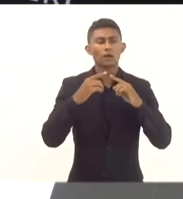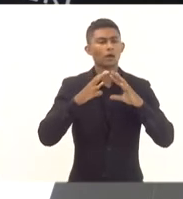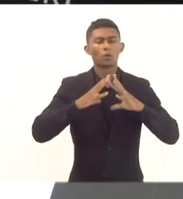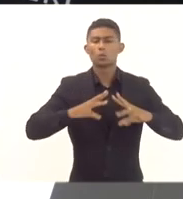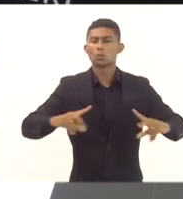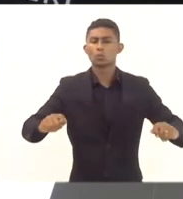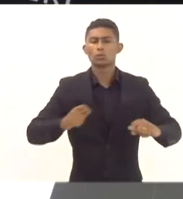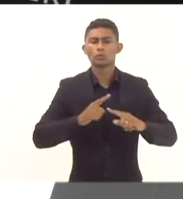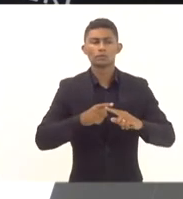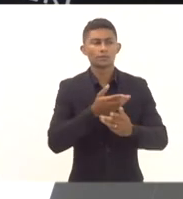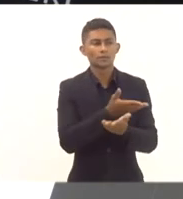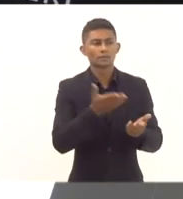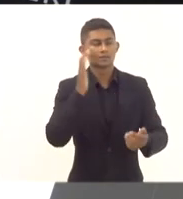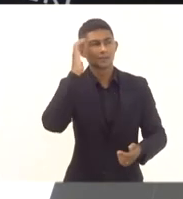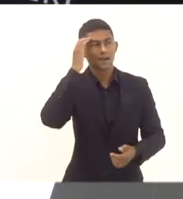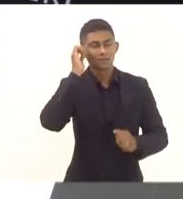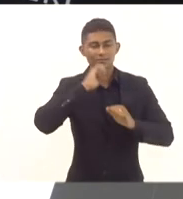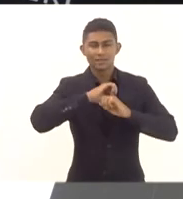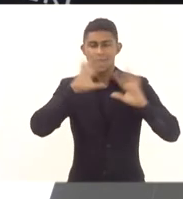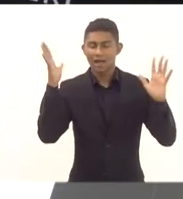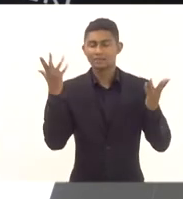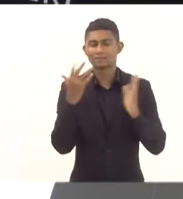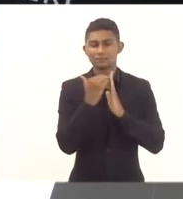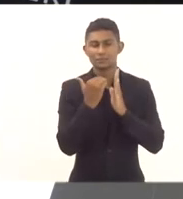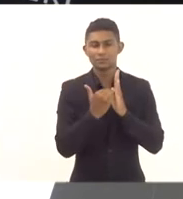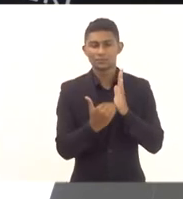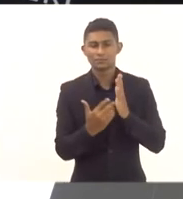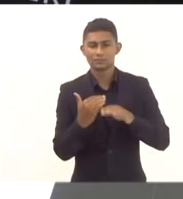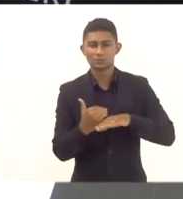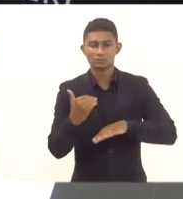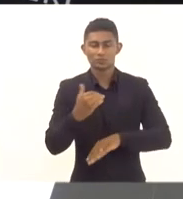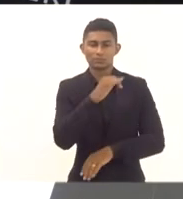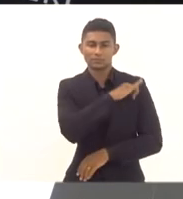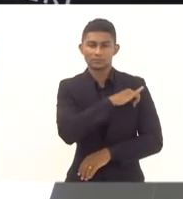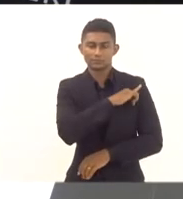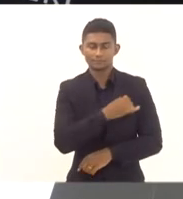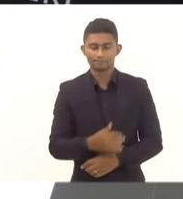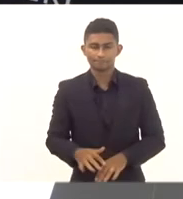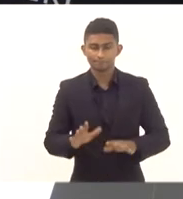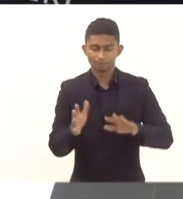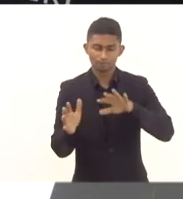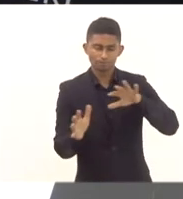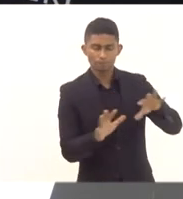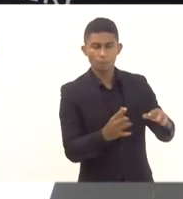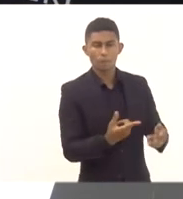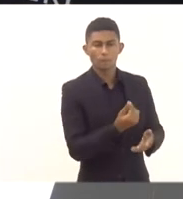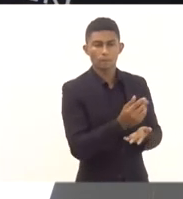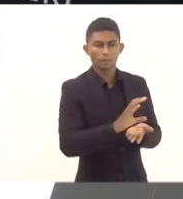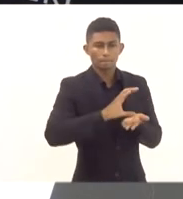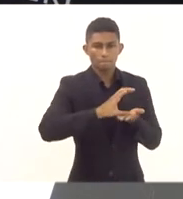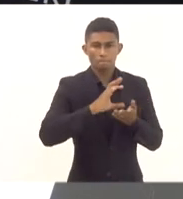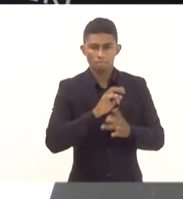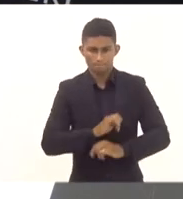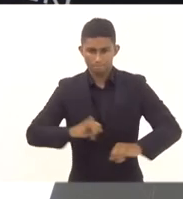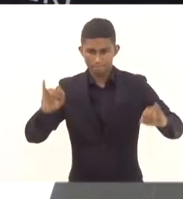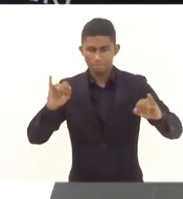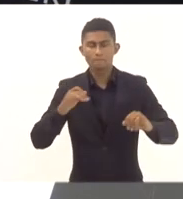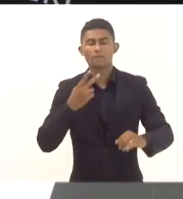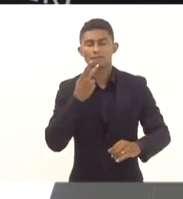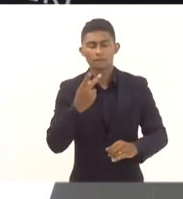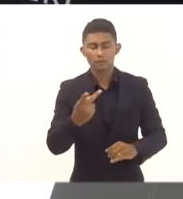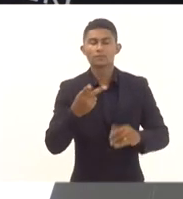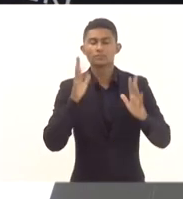o programa Super RJ quanto à questão da publicidade o que tinha para ser executado já foi executado